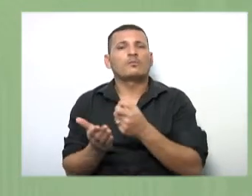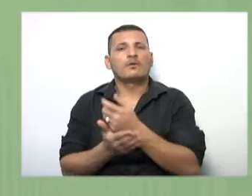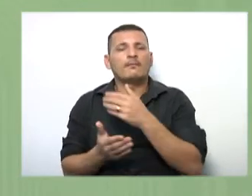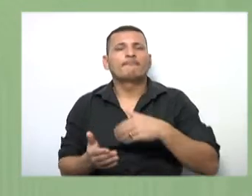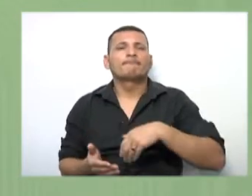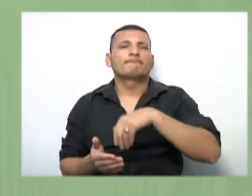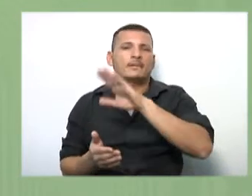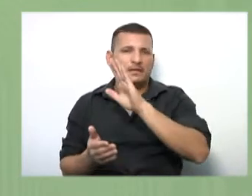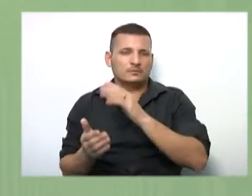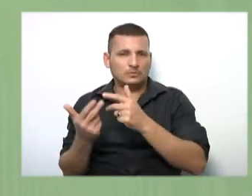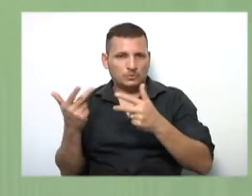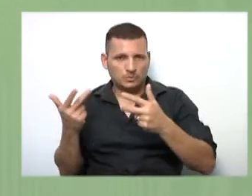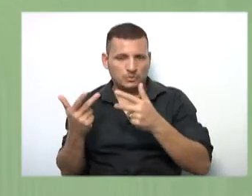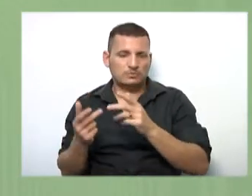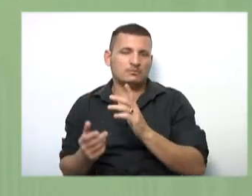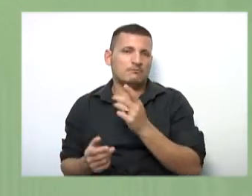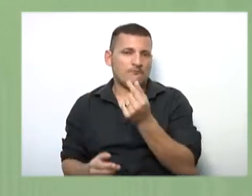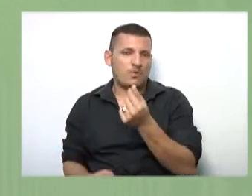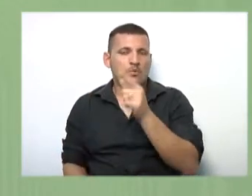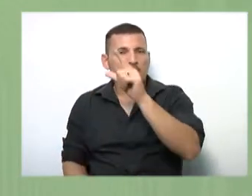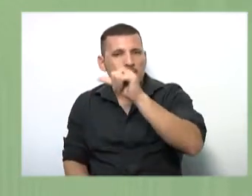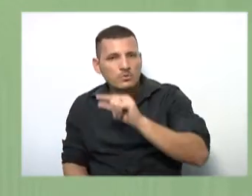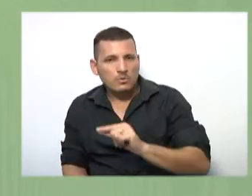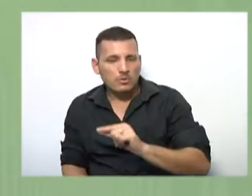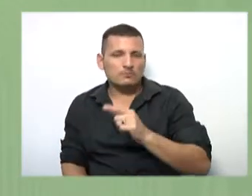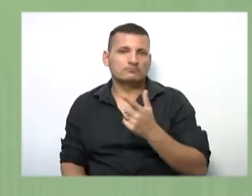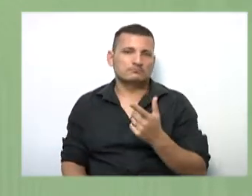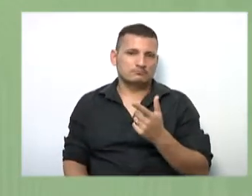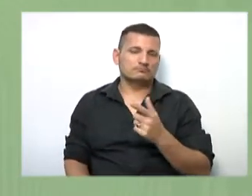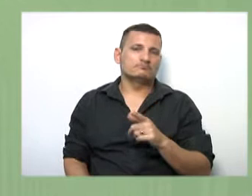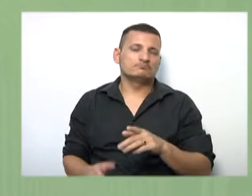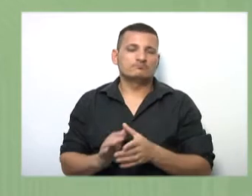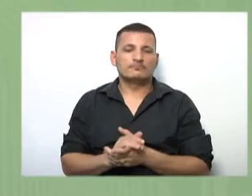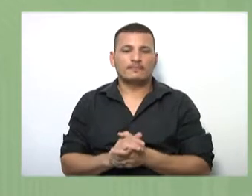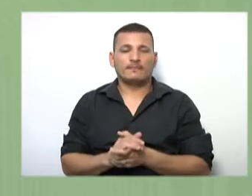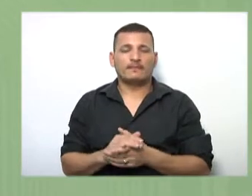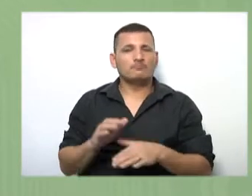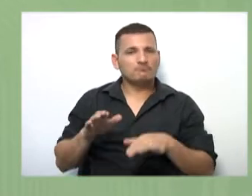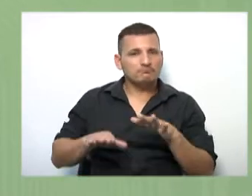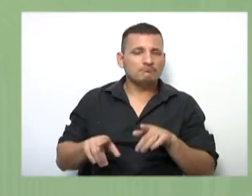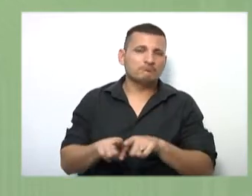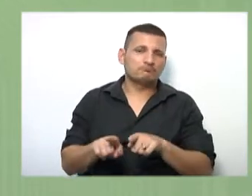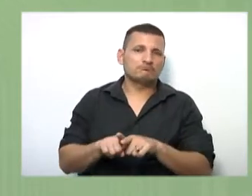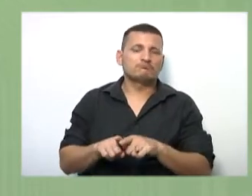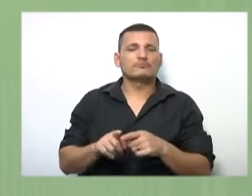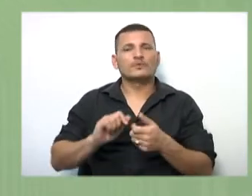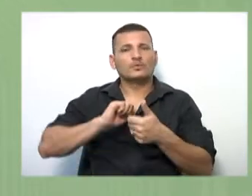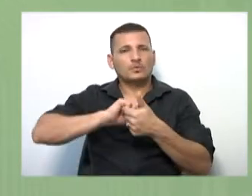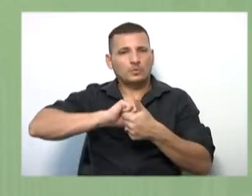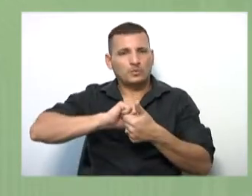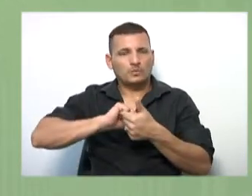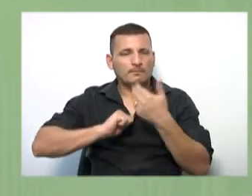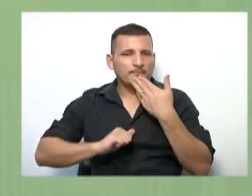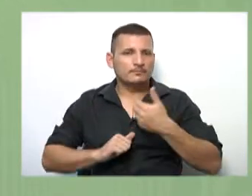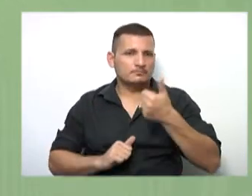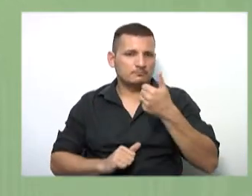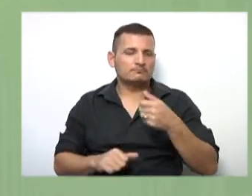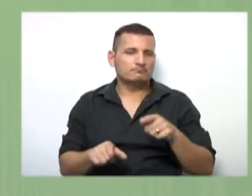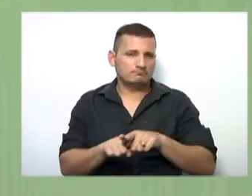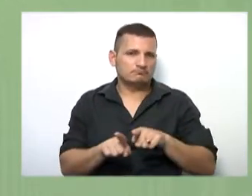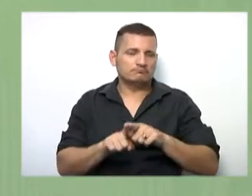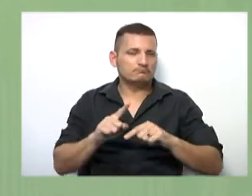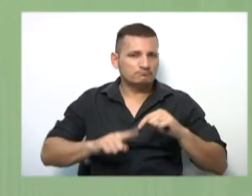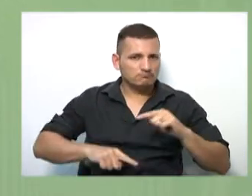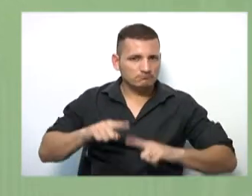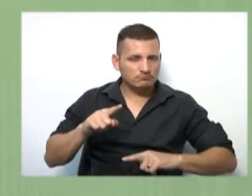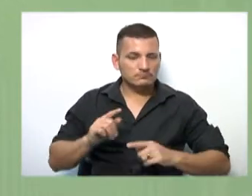negociado, assim, você consegue preços melhores, condições de pagamentos melhores, às vezes conseguir uma qualidade melhor no material comprado, né?